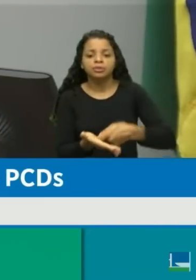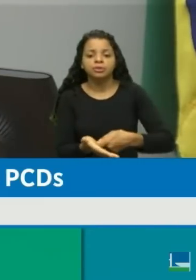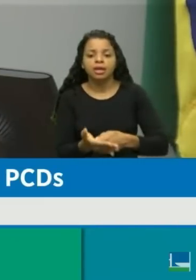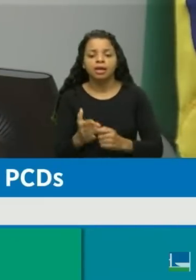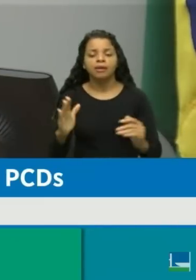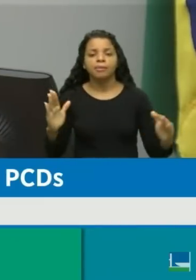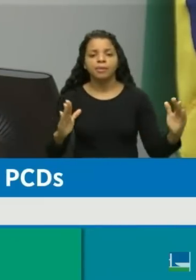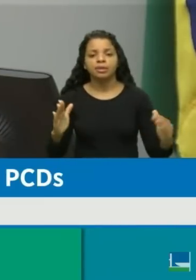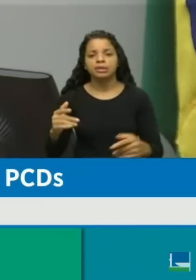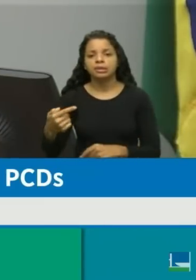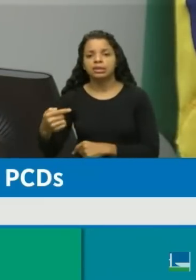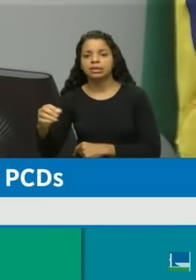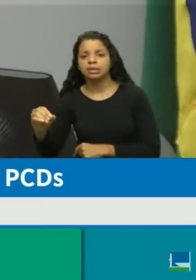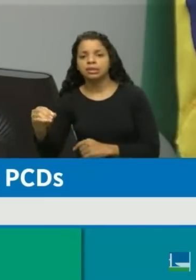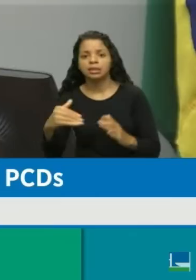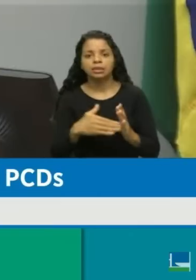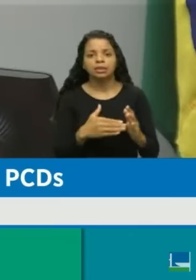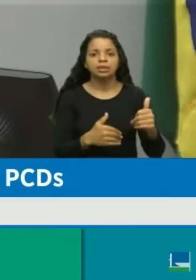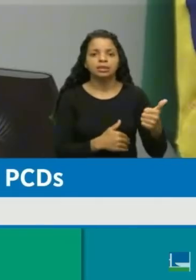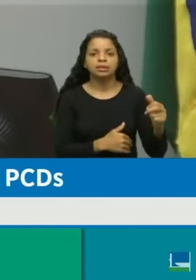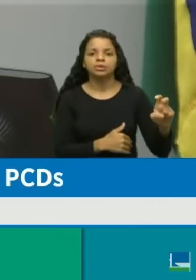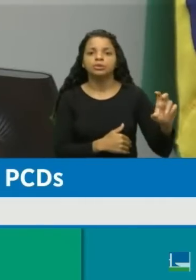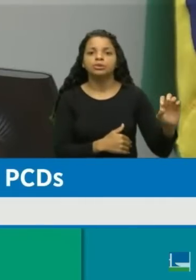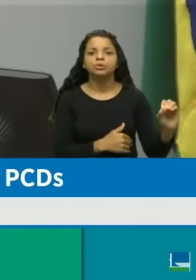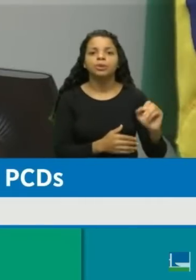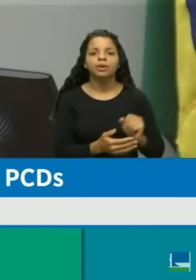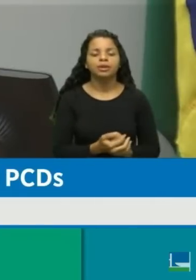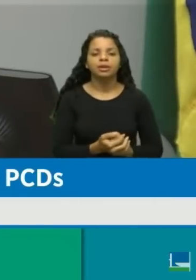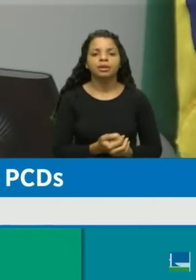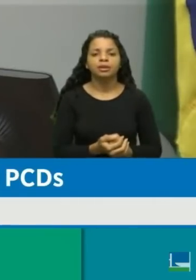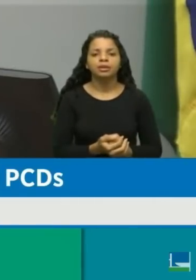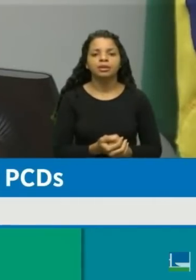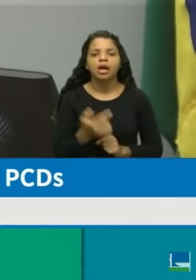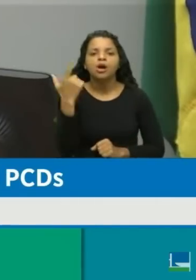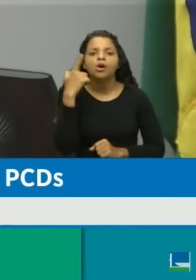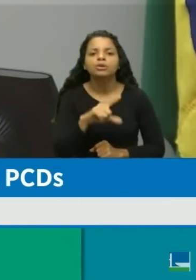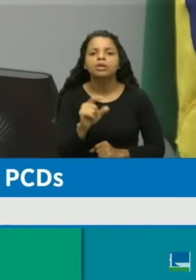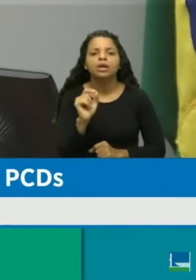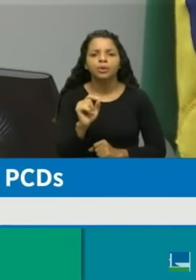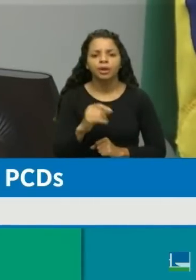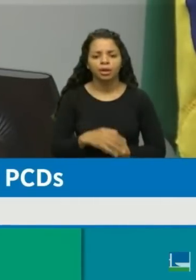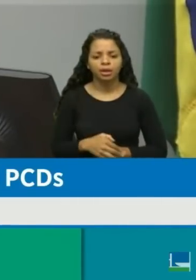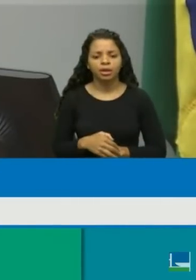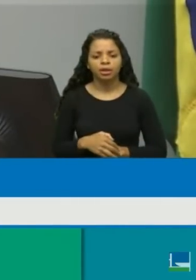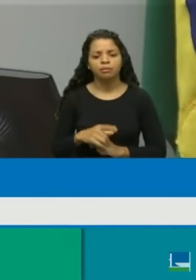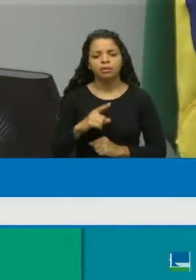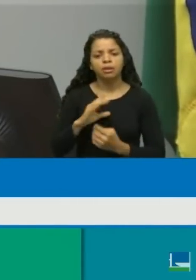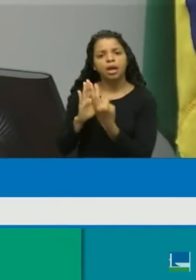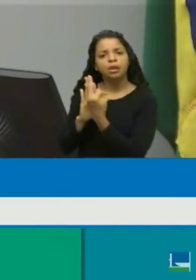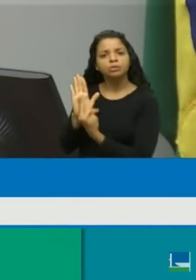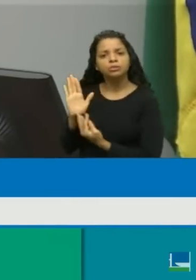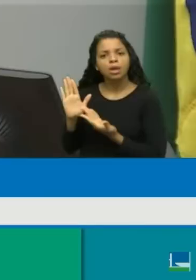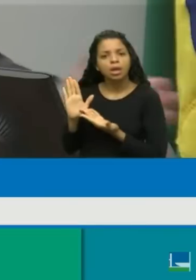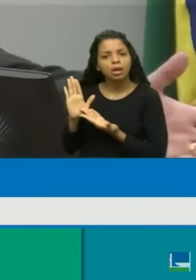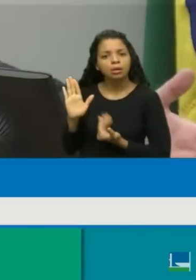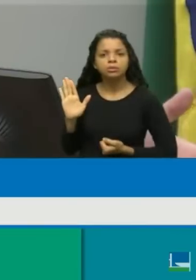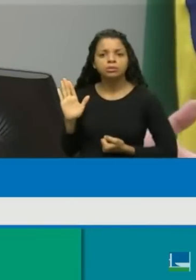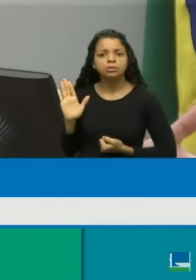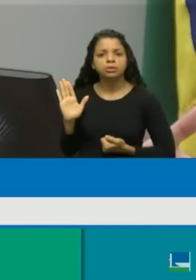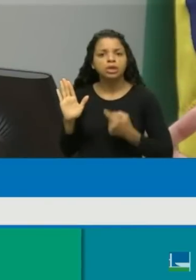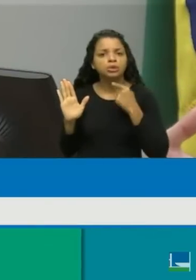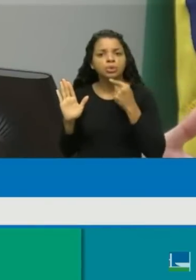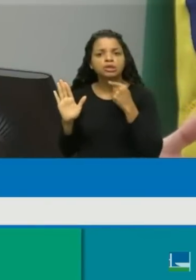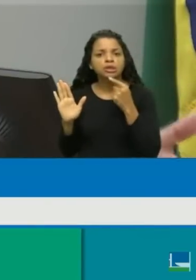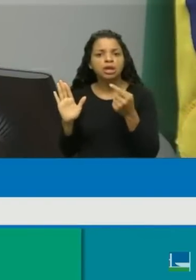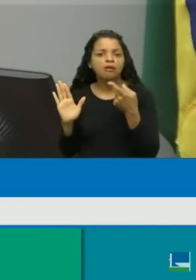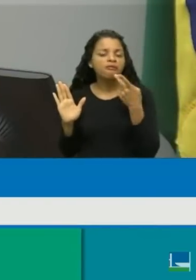mil. Qual é o ganho disso? E não tem que ficar justificando, está no texto. Não adianta balançar